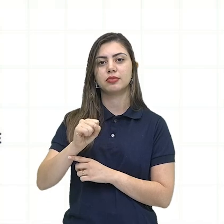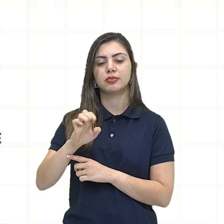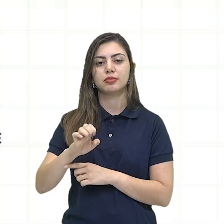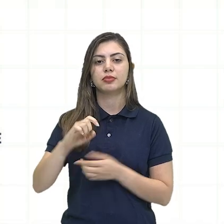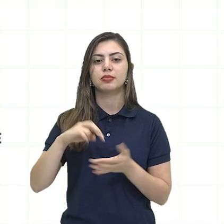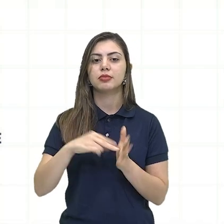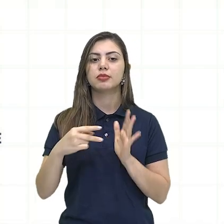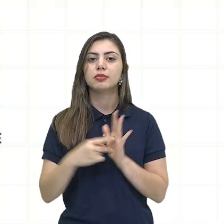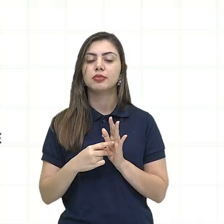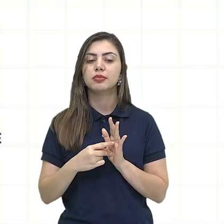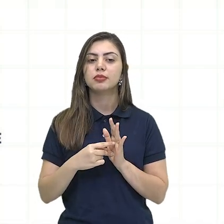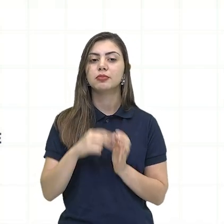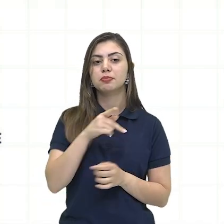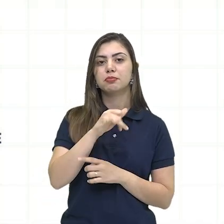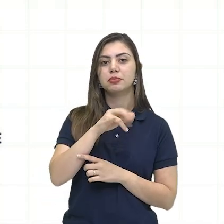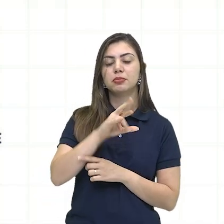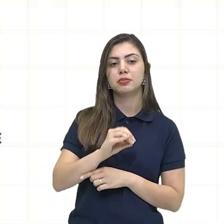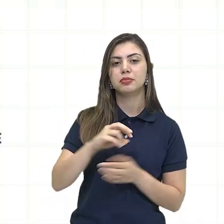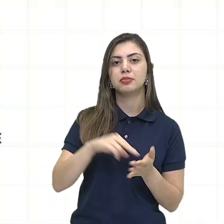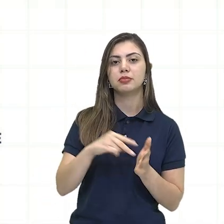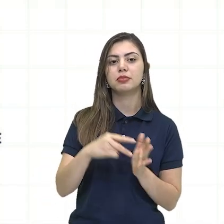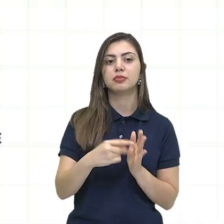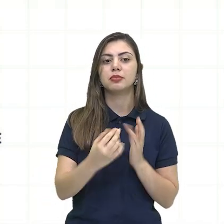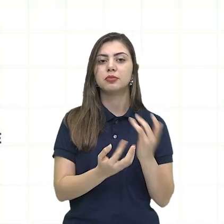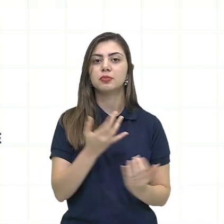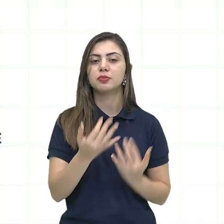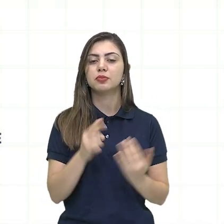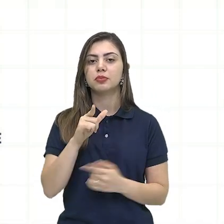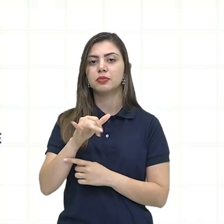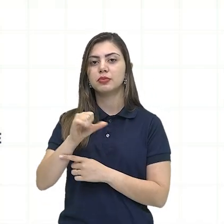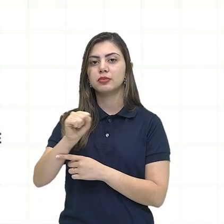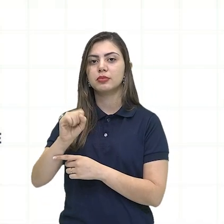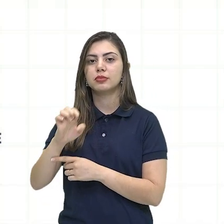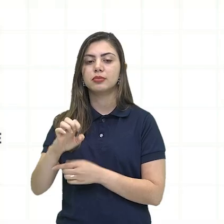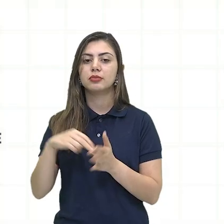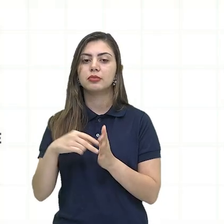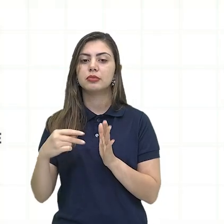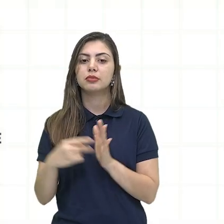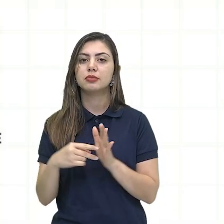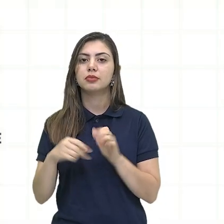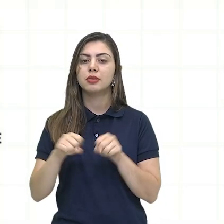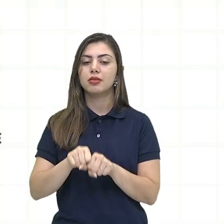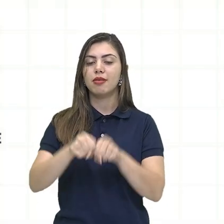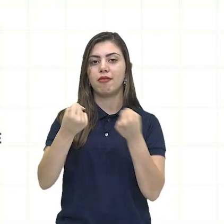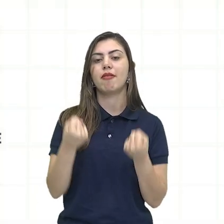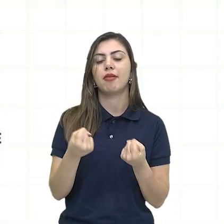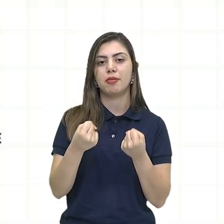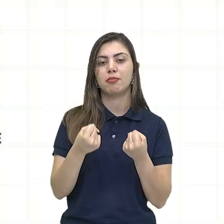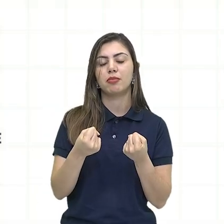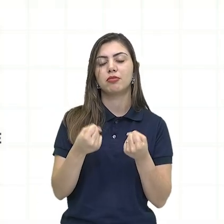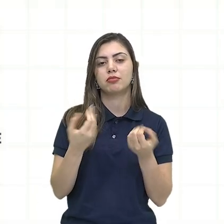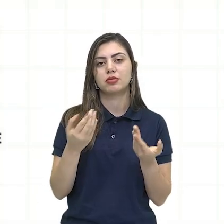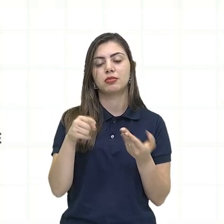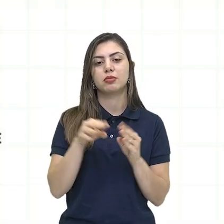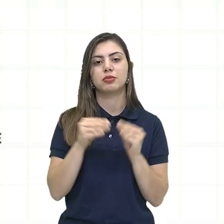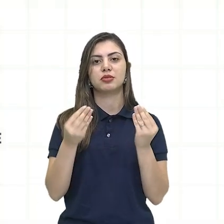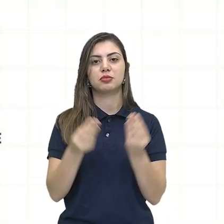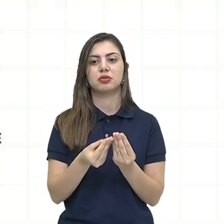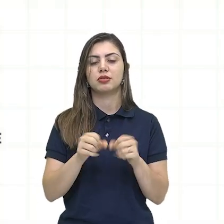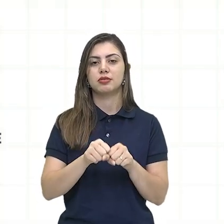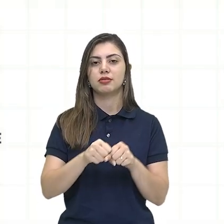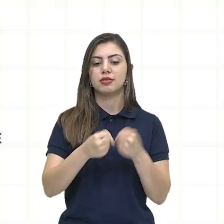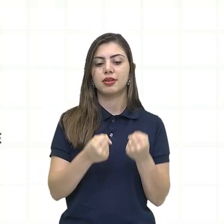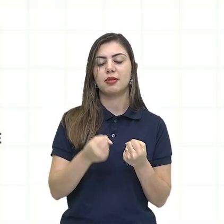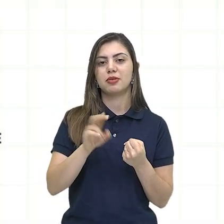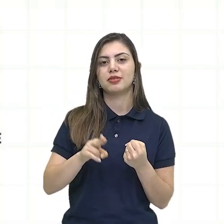dizer, piro vem de fogo e lise significa quebra, isto é, quebra de um composto por meio do